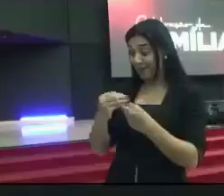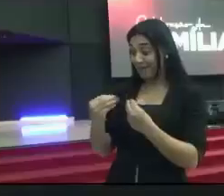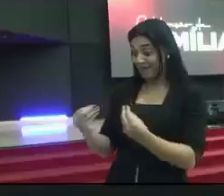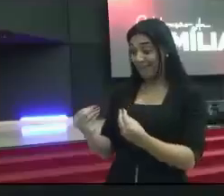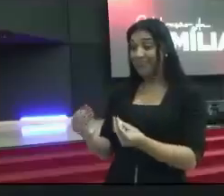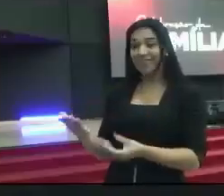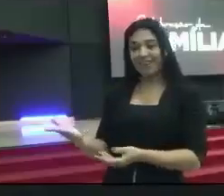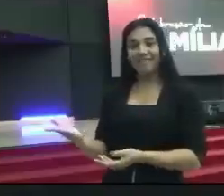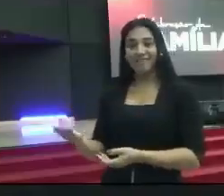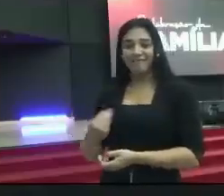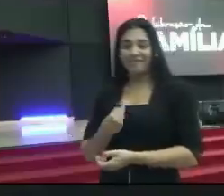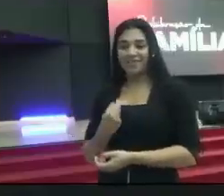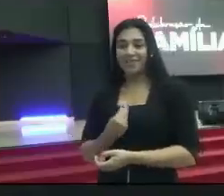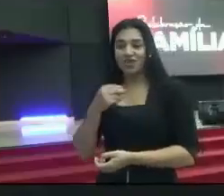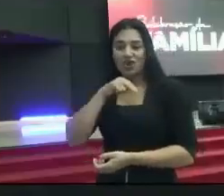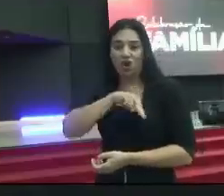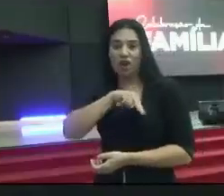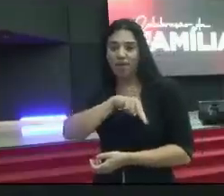Noemi.